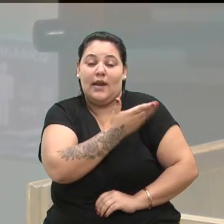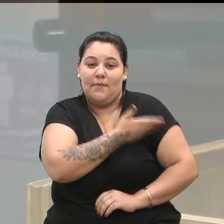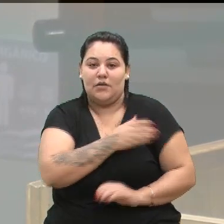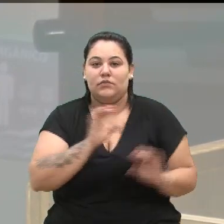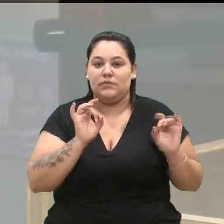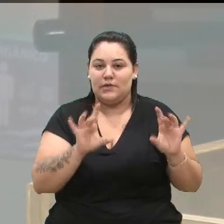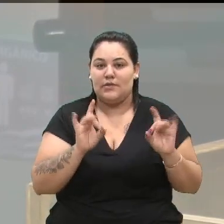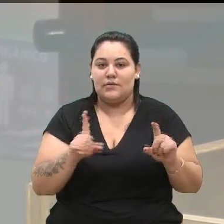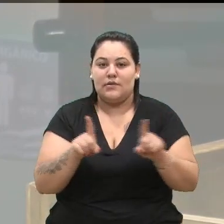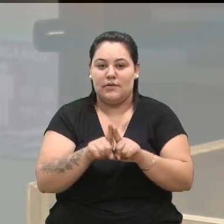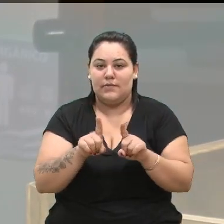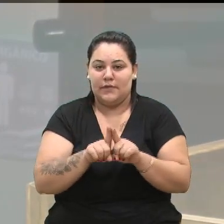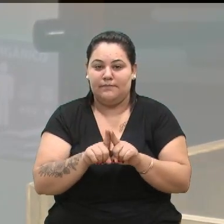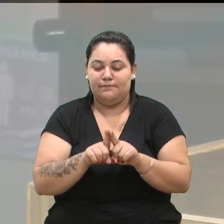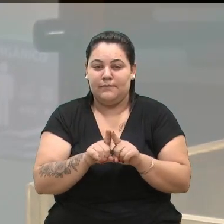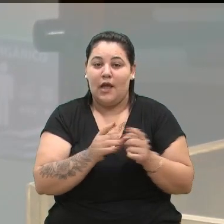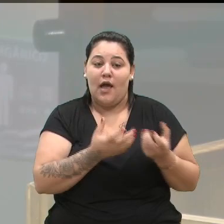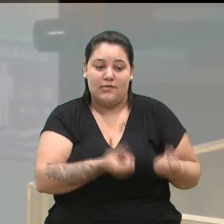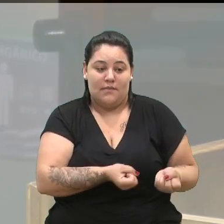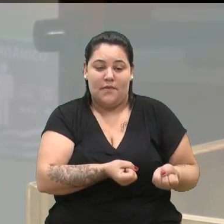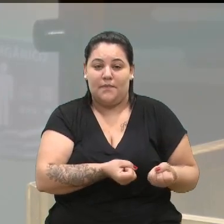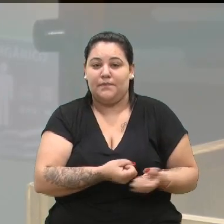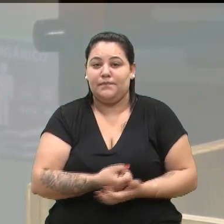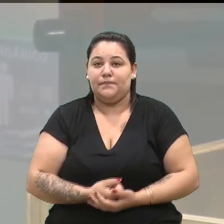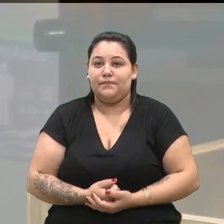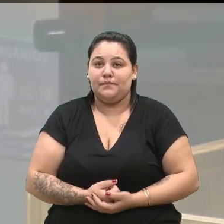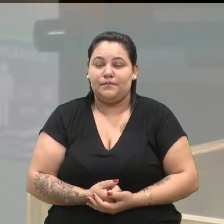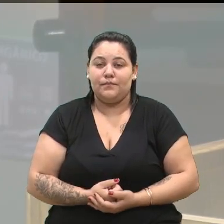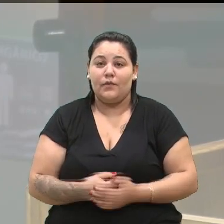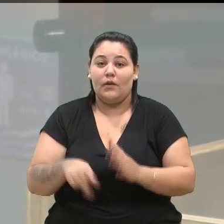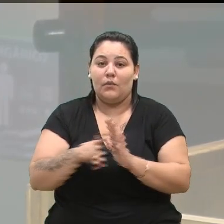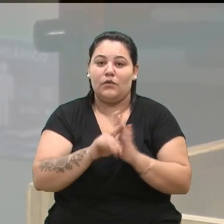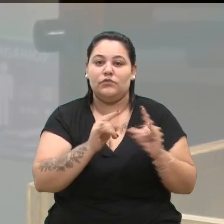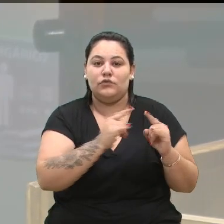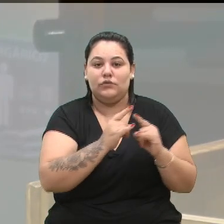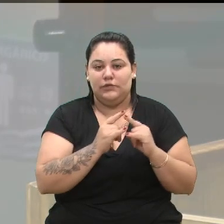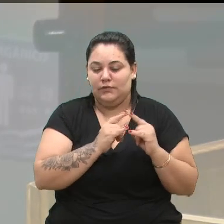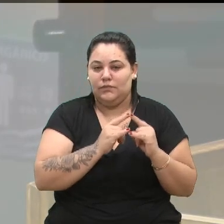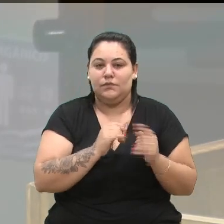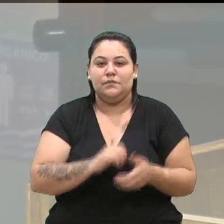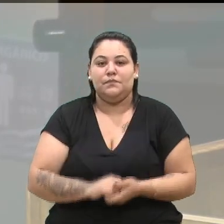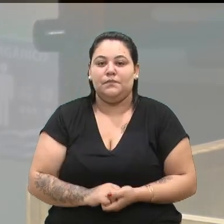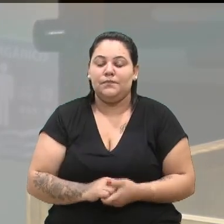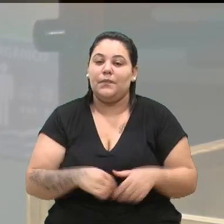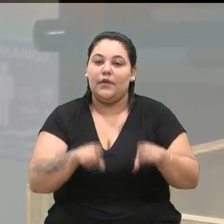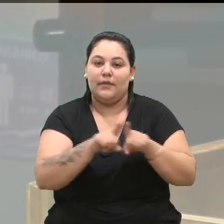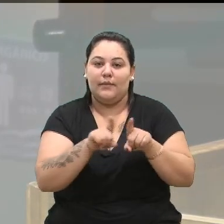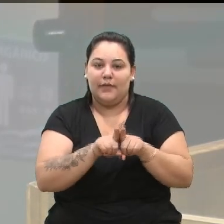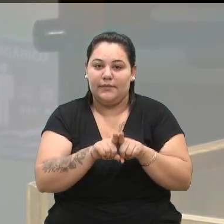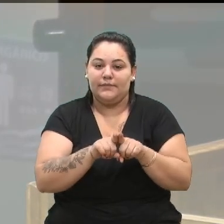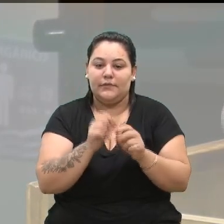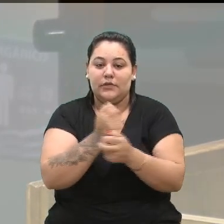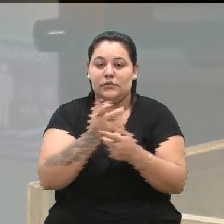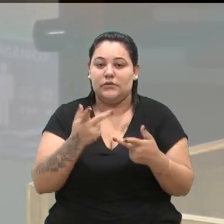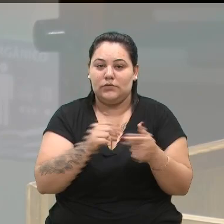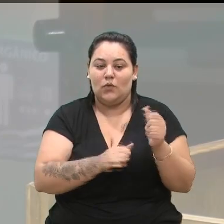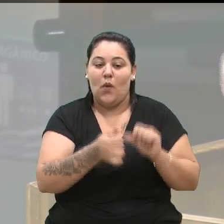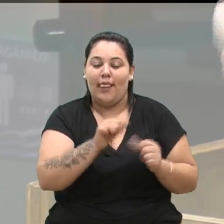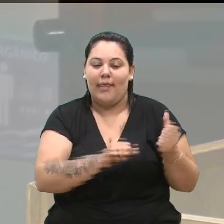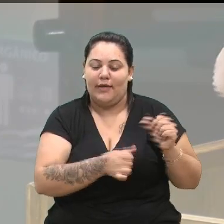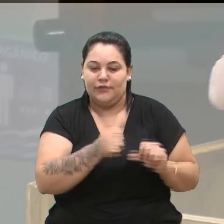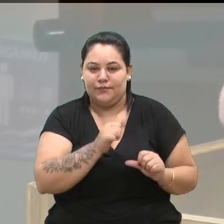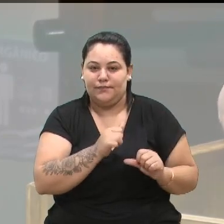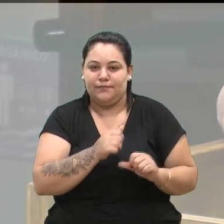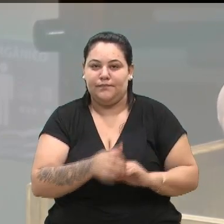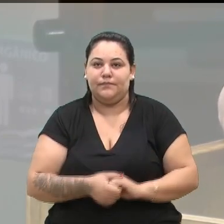especializado que eles recebem da própria instituição e os equipamentos de qualidade. Se não fosse um